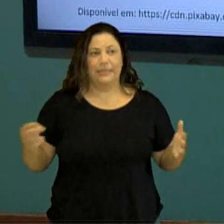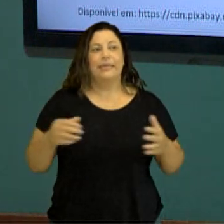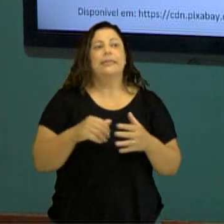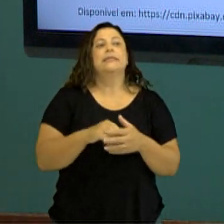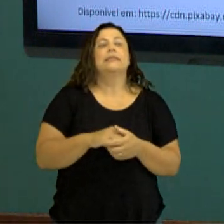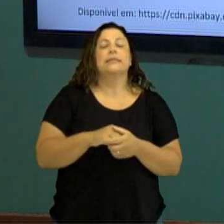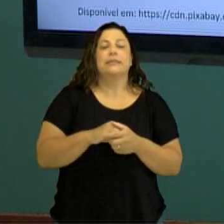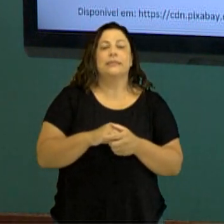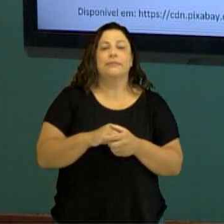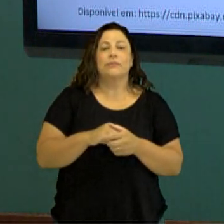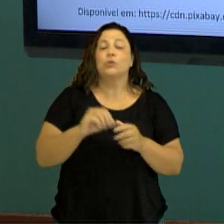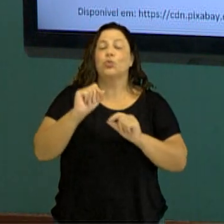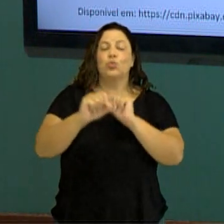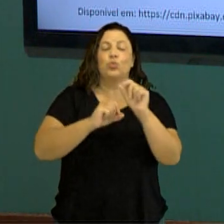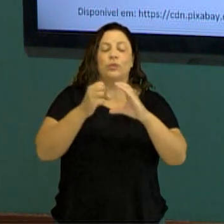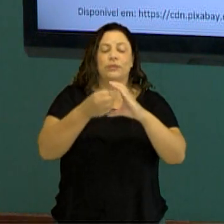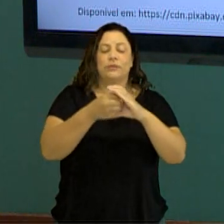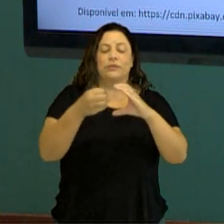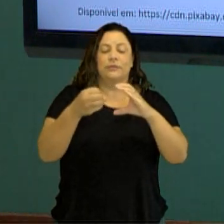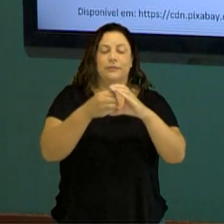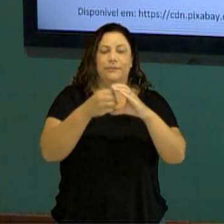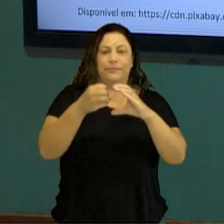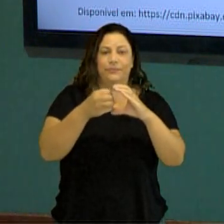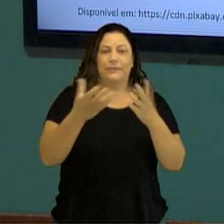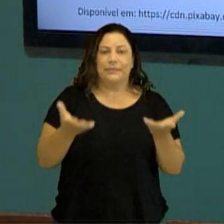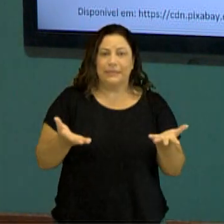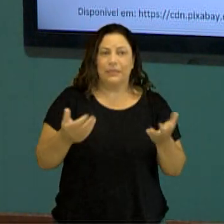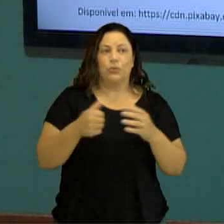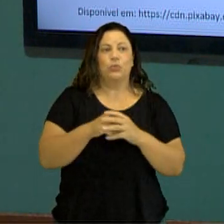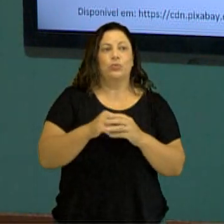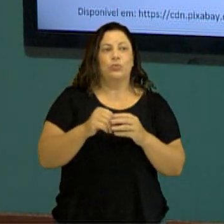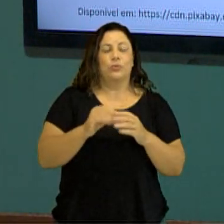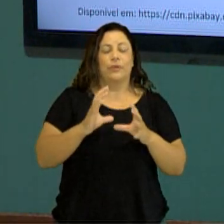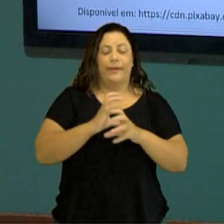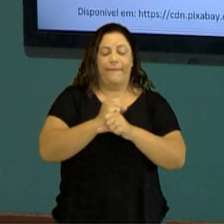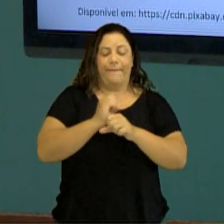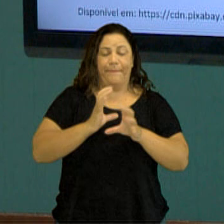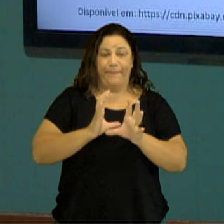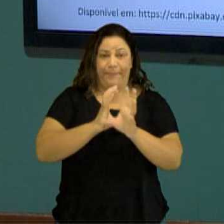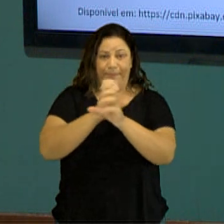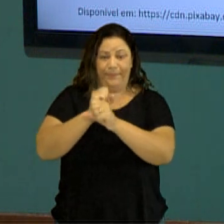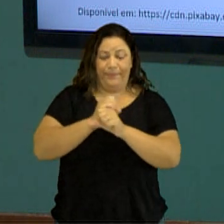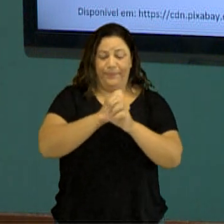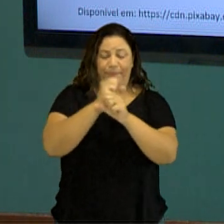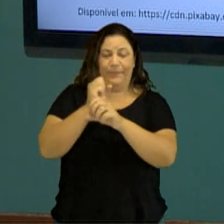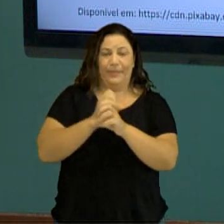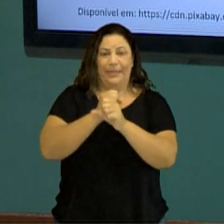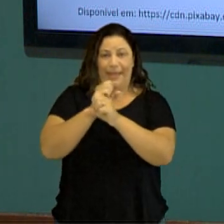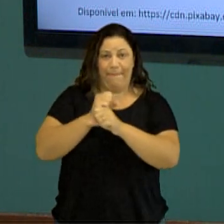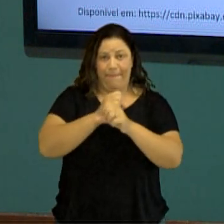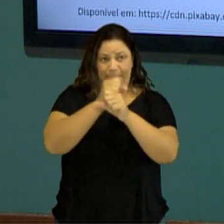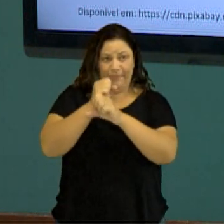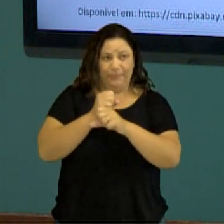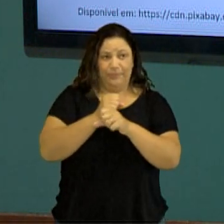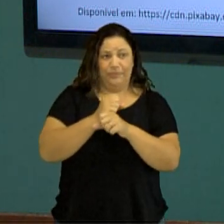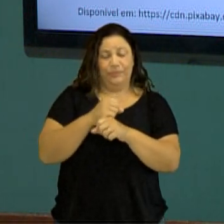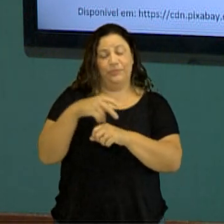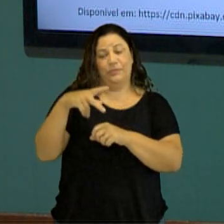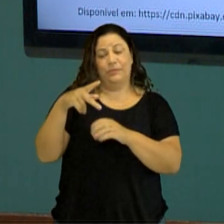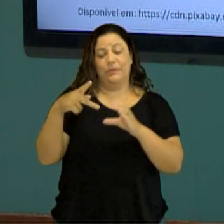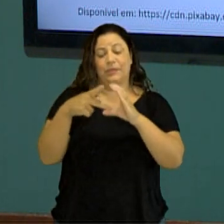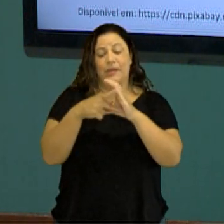núcleo, 3. A massa é a soma das cargas que estão dentro do núcleo. Quem está dentro do núcleo?